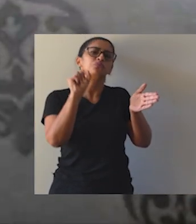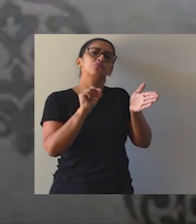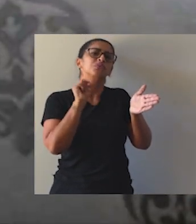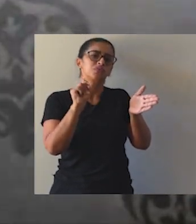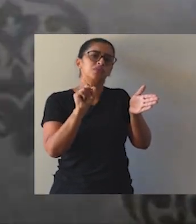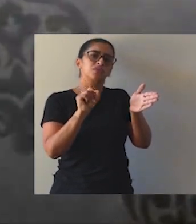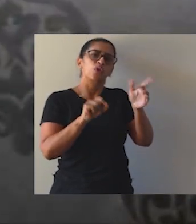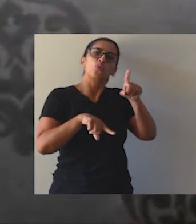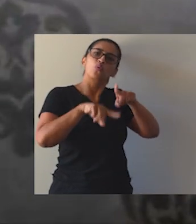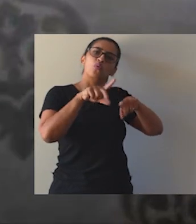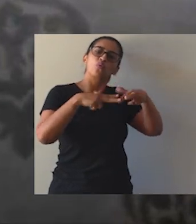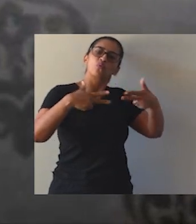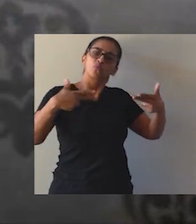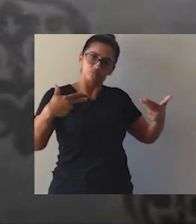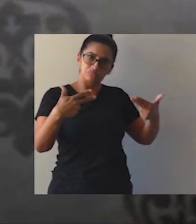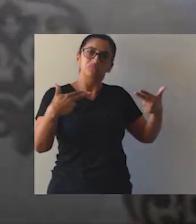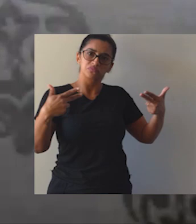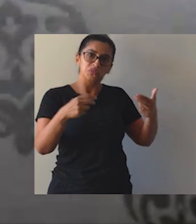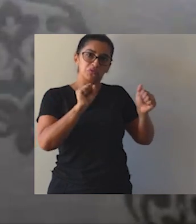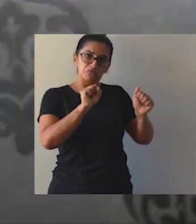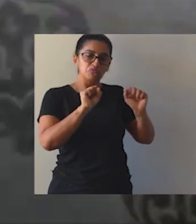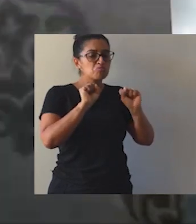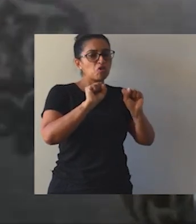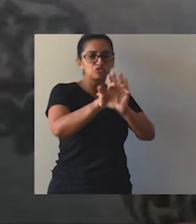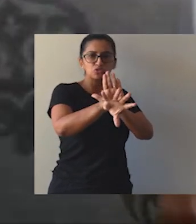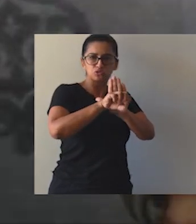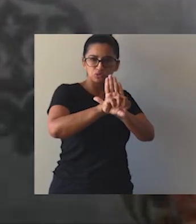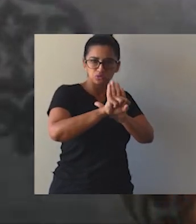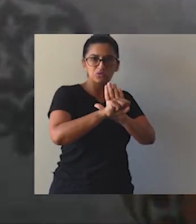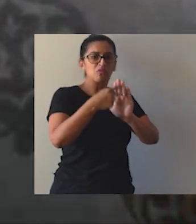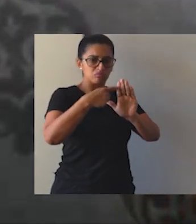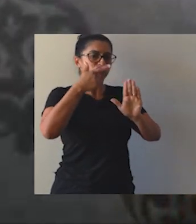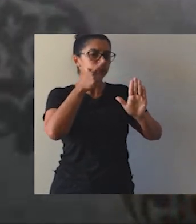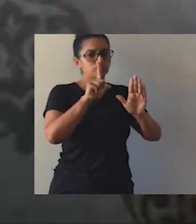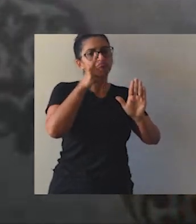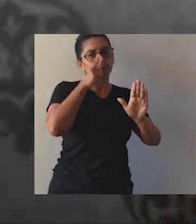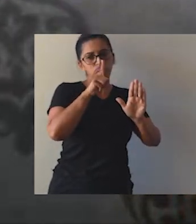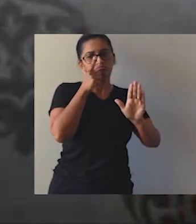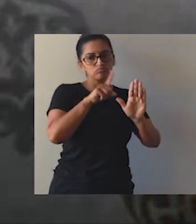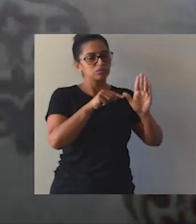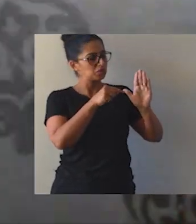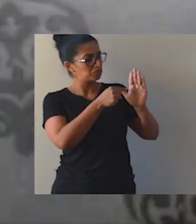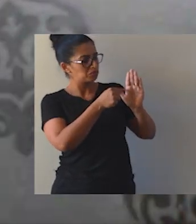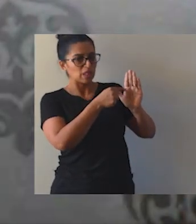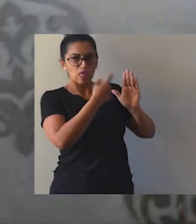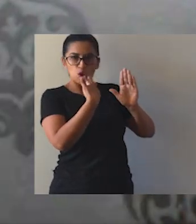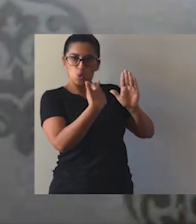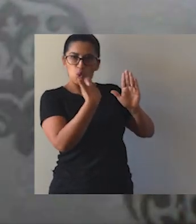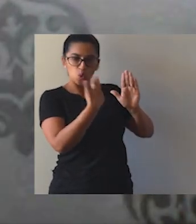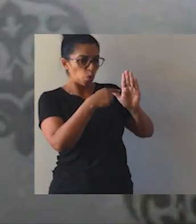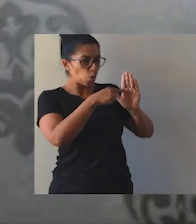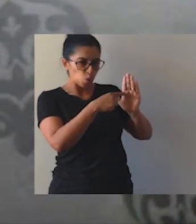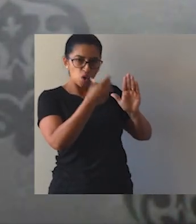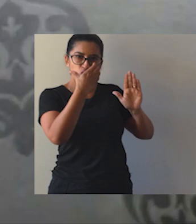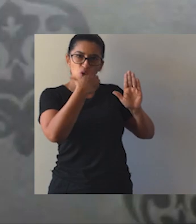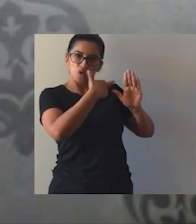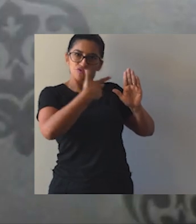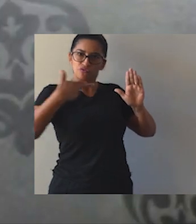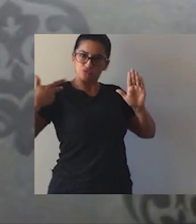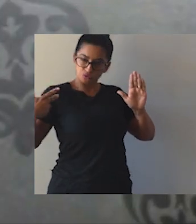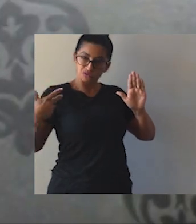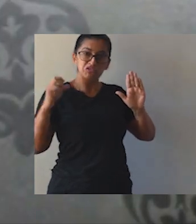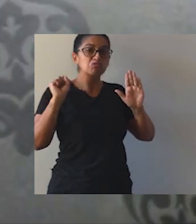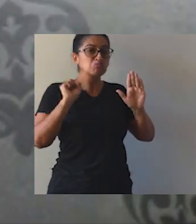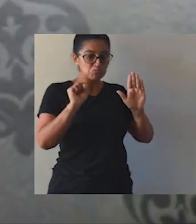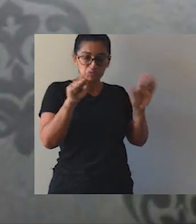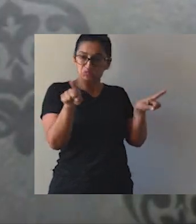até colocar outras frutas, né? Mas nós podemos pegar também uma fruta, a gente pode comprar aquelas frutas miniatura, né,